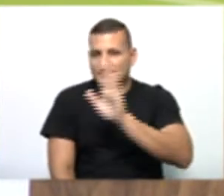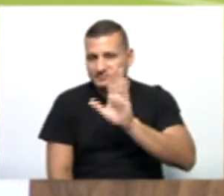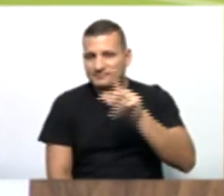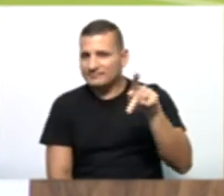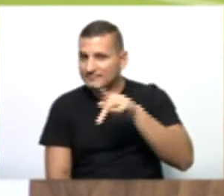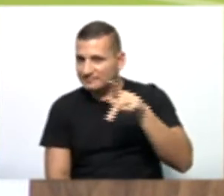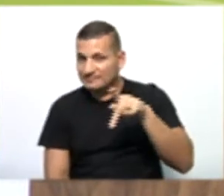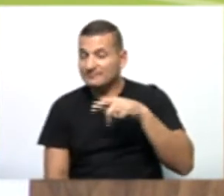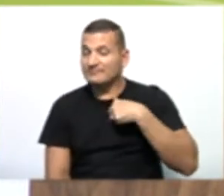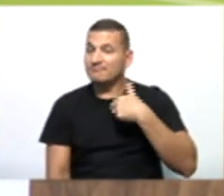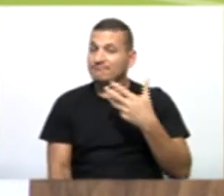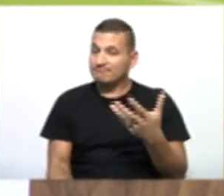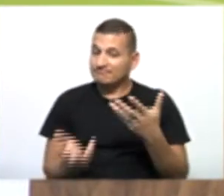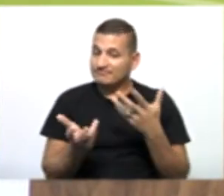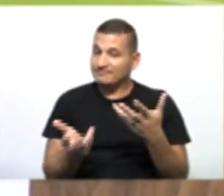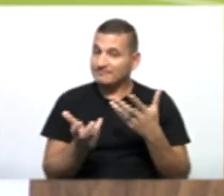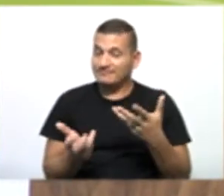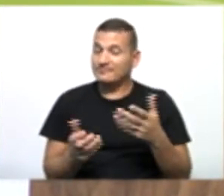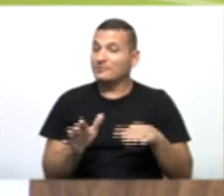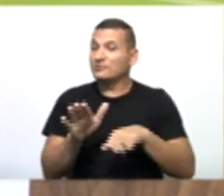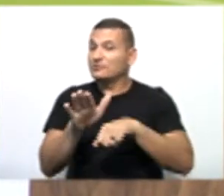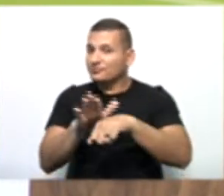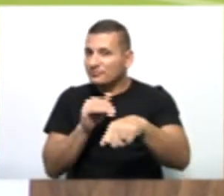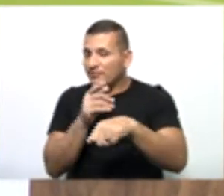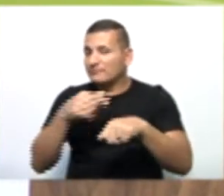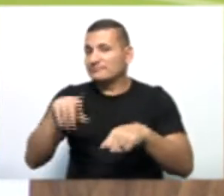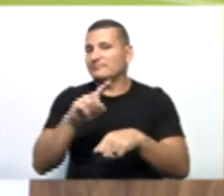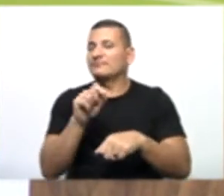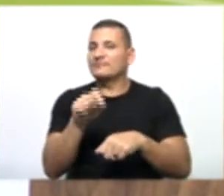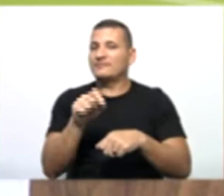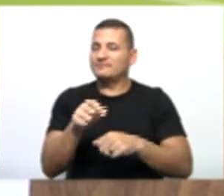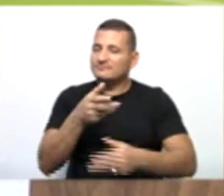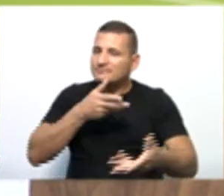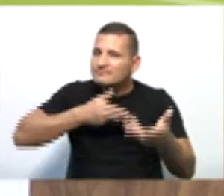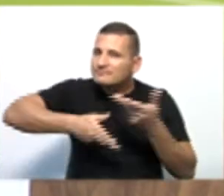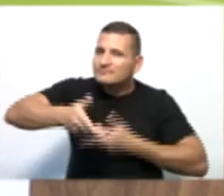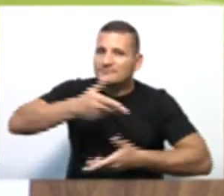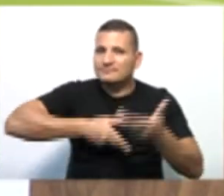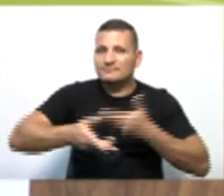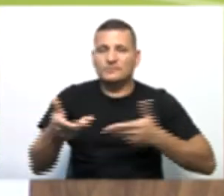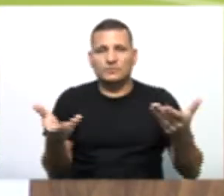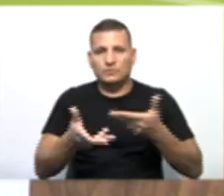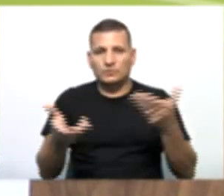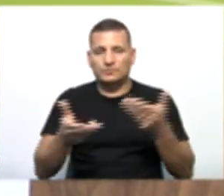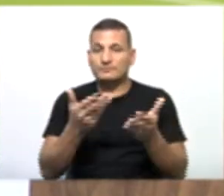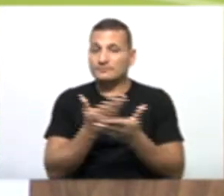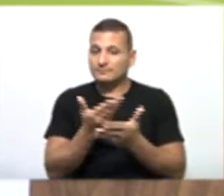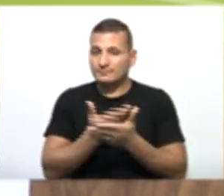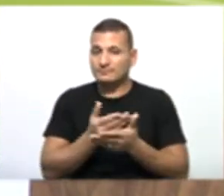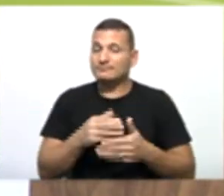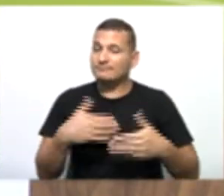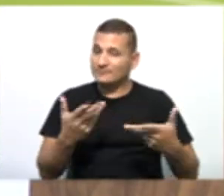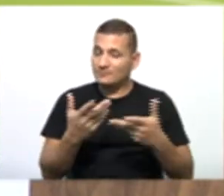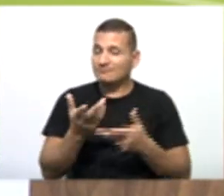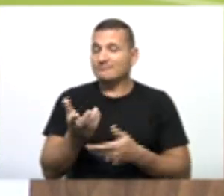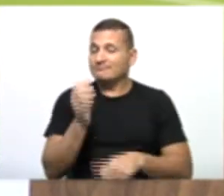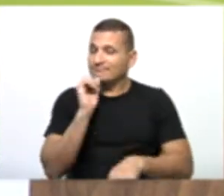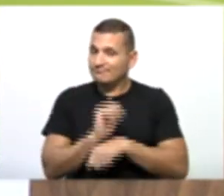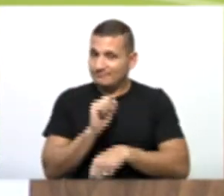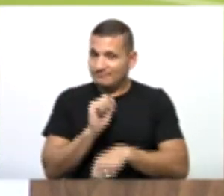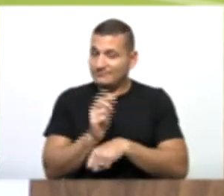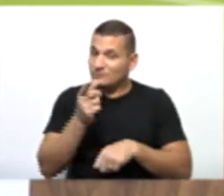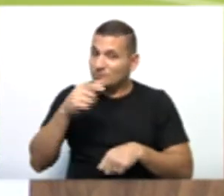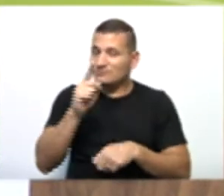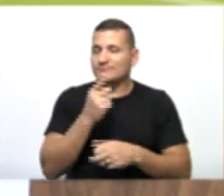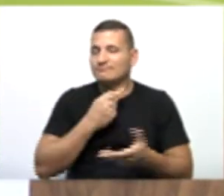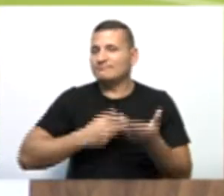aqui e convocá-los para interagir com a gente nessa nossa aula. Então, nós já contamos com a participação de todos aqui